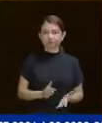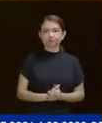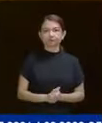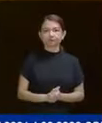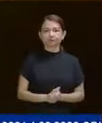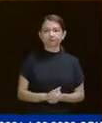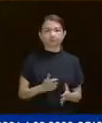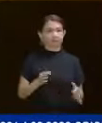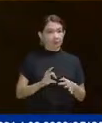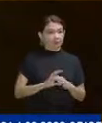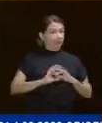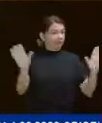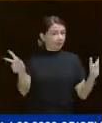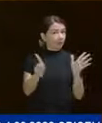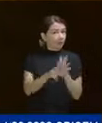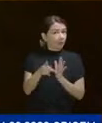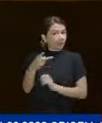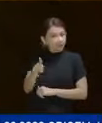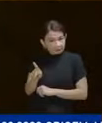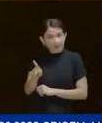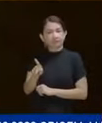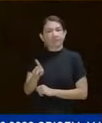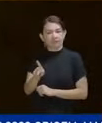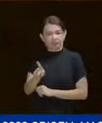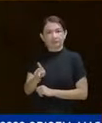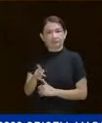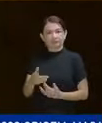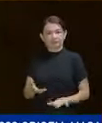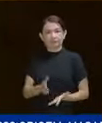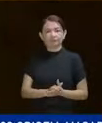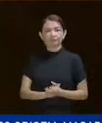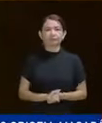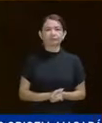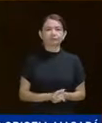ao bel prazer, entendeu?